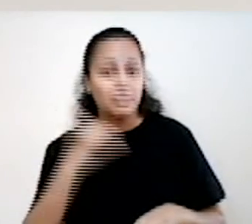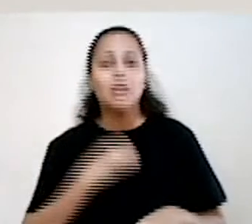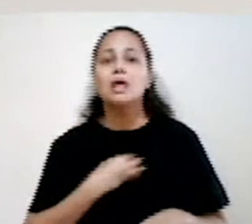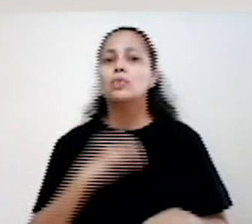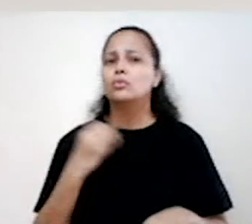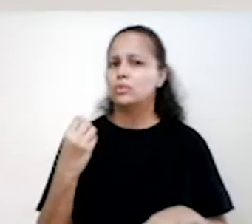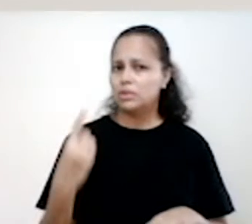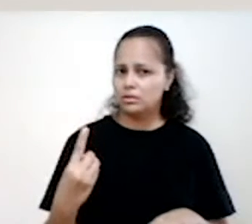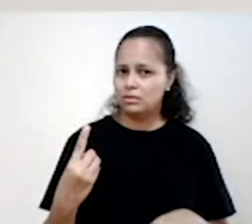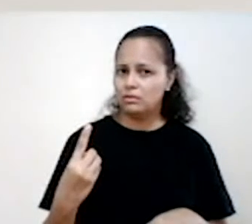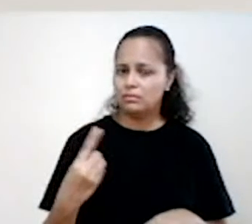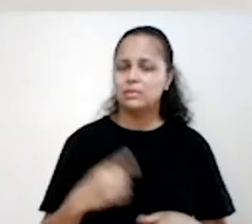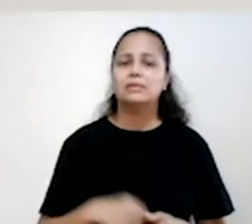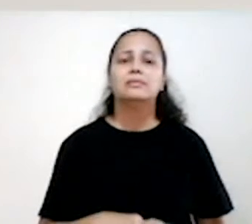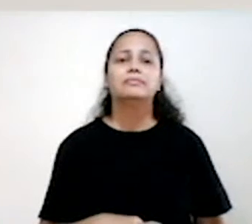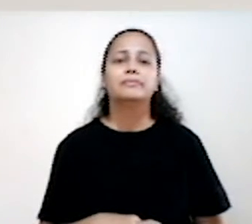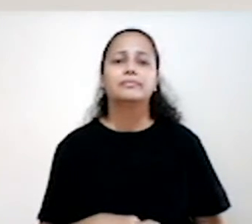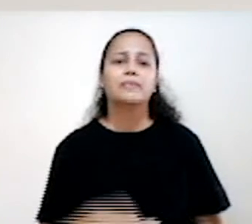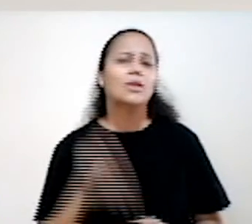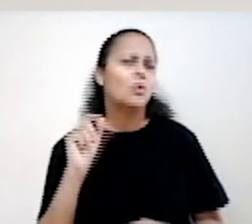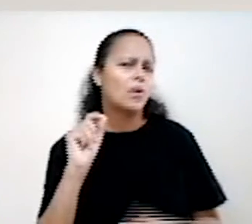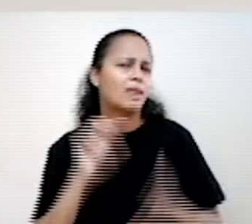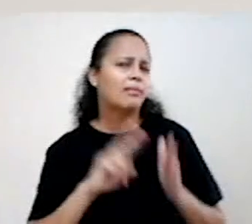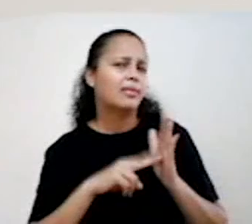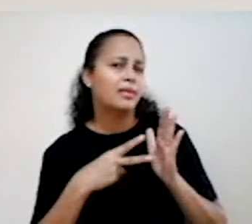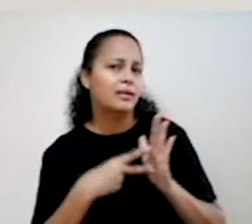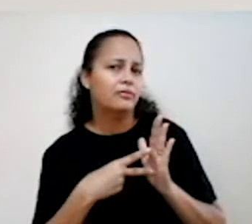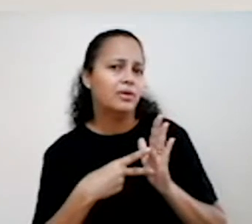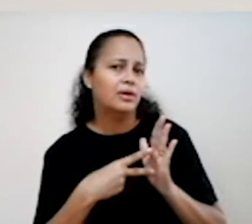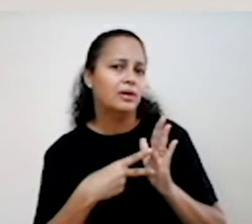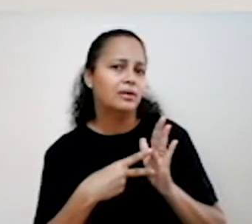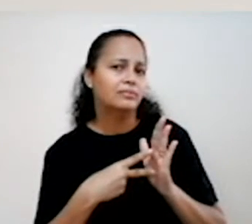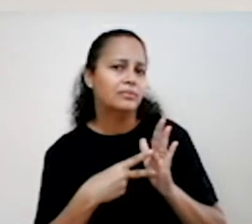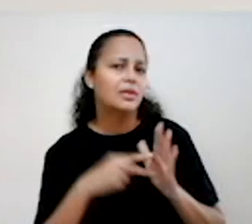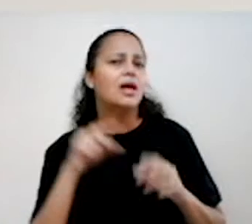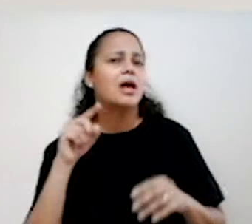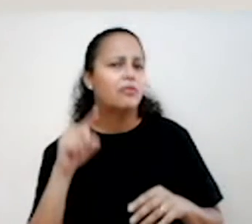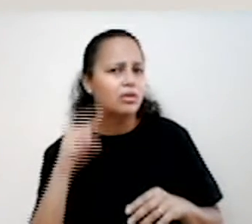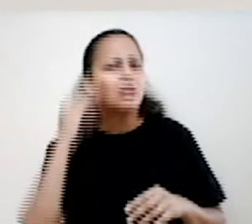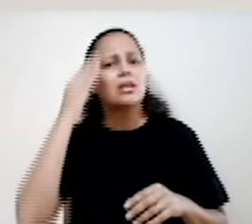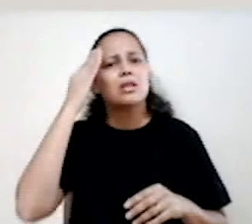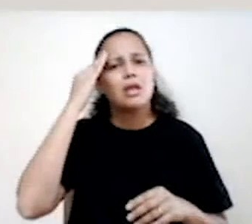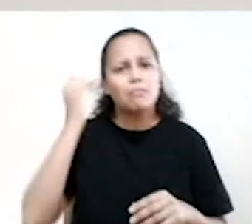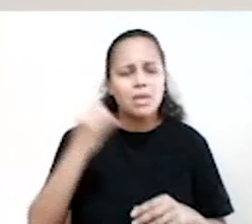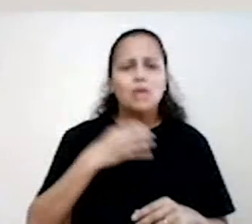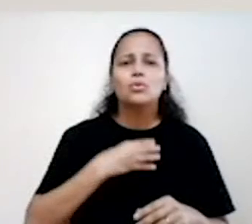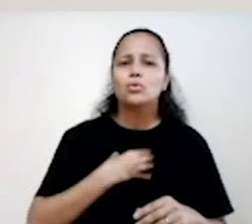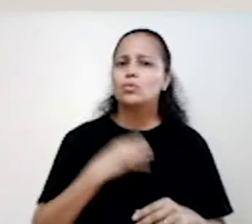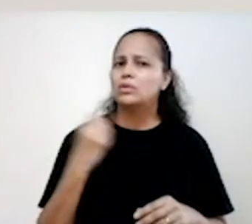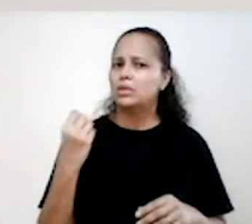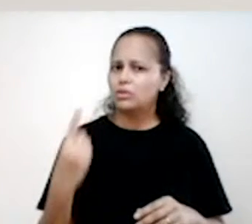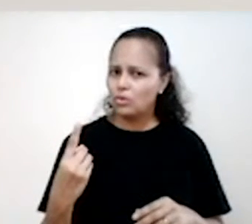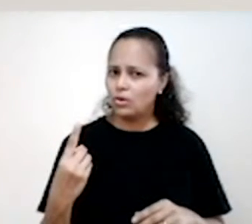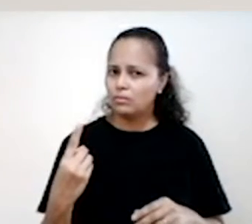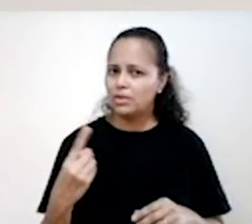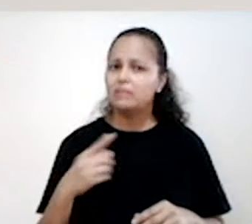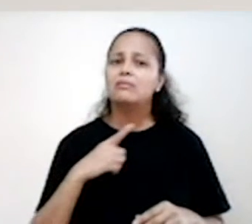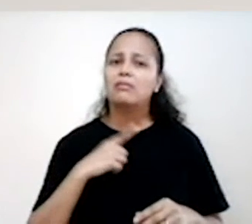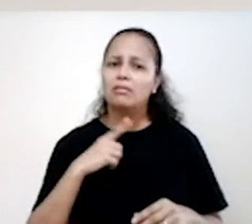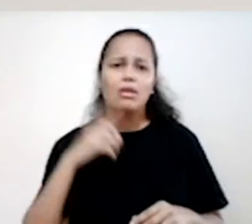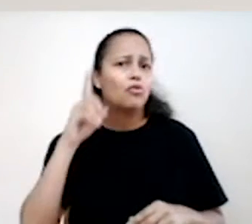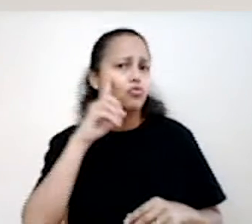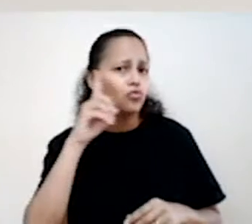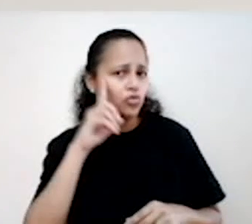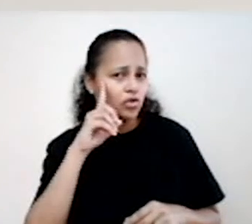níveis sintomáticos significativos. O que significa isso? É você detectar sintomas que apresenta durante o